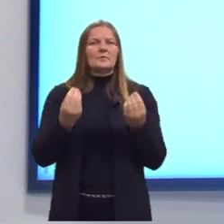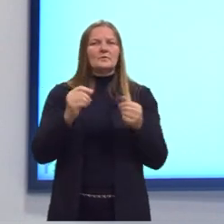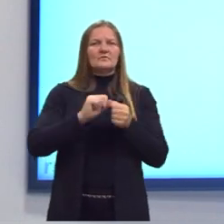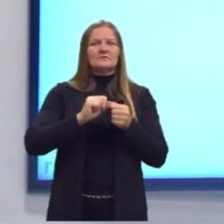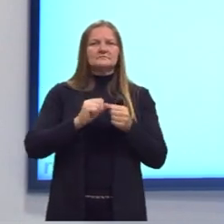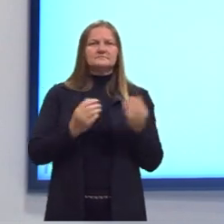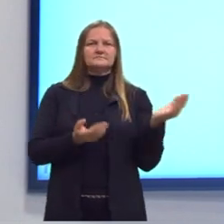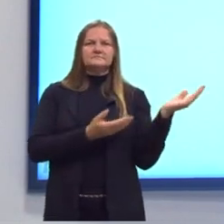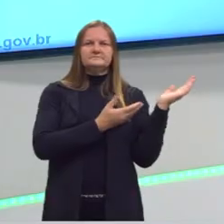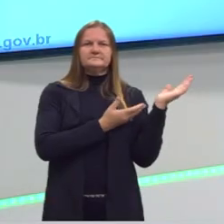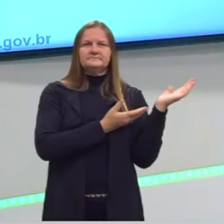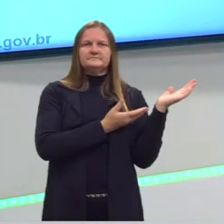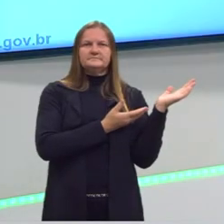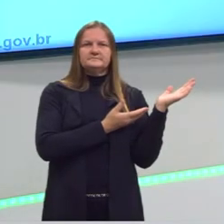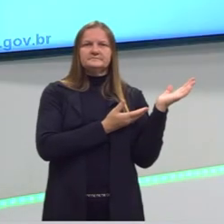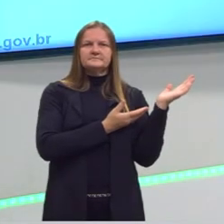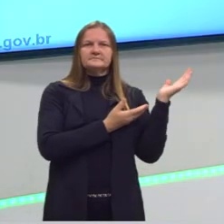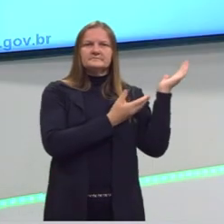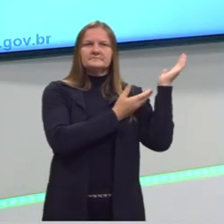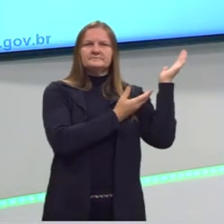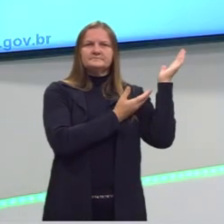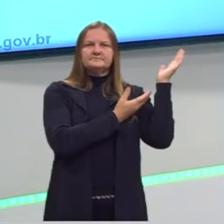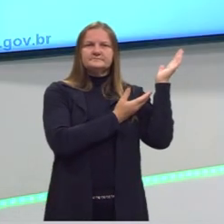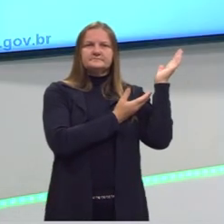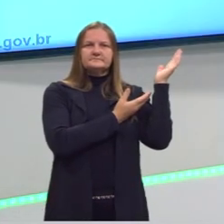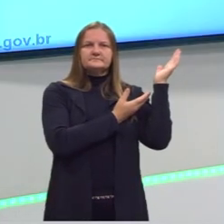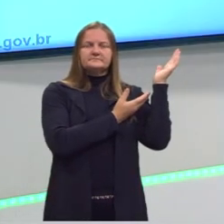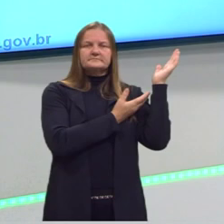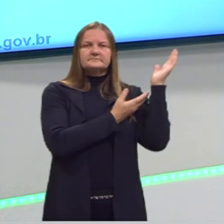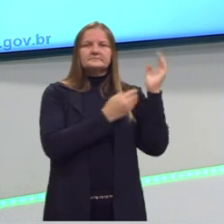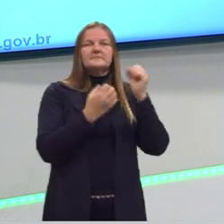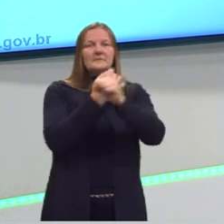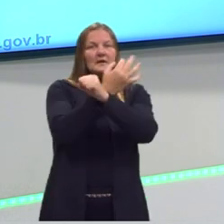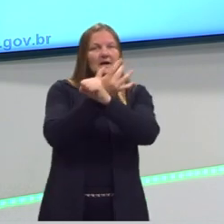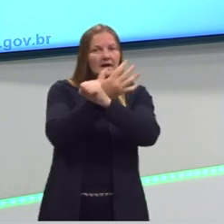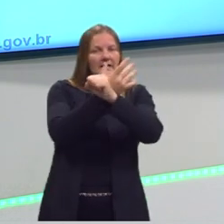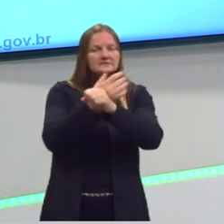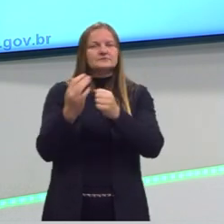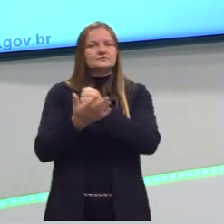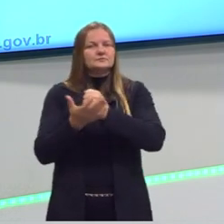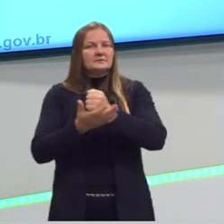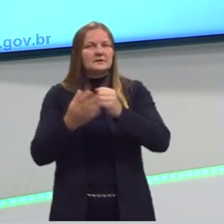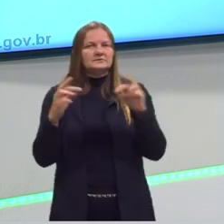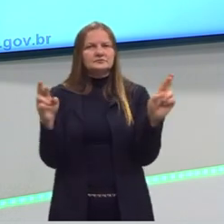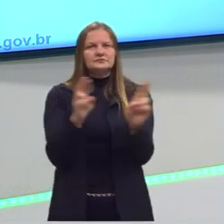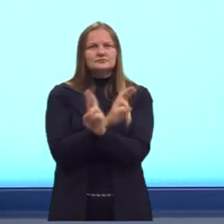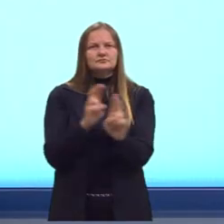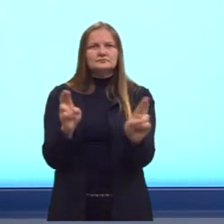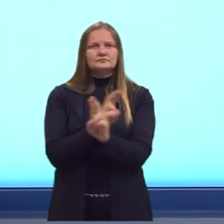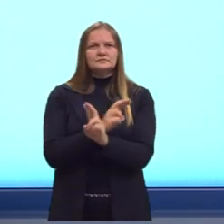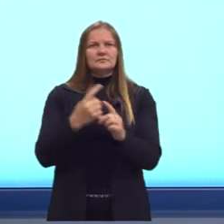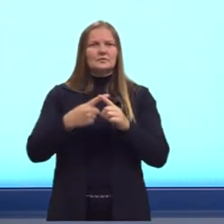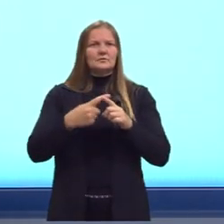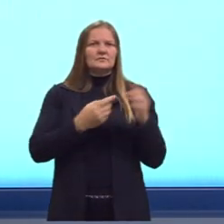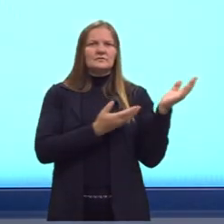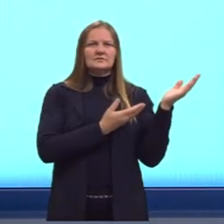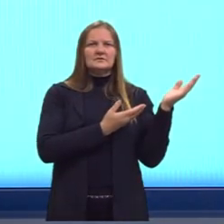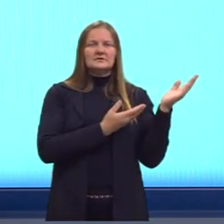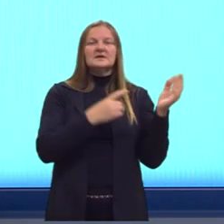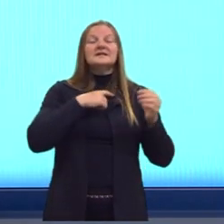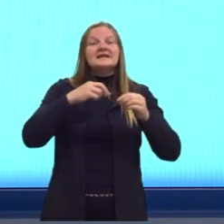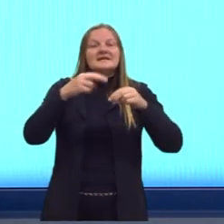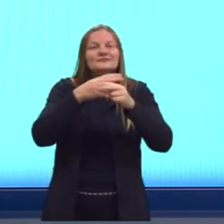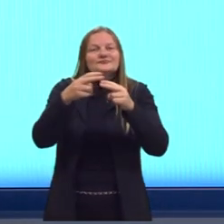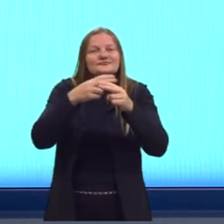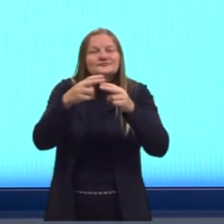aqui eu trouxe uma reação a uma reação entre ácido e base o que que ocorre Nossa reação é uma reação